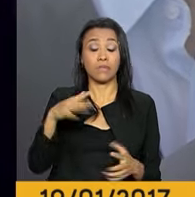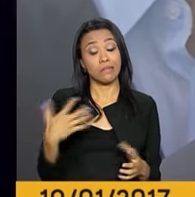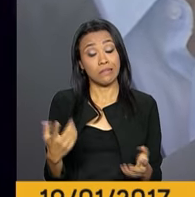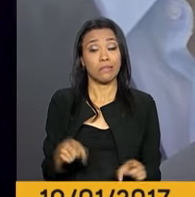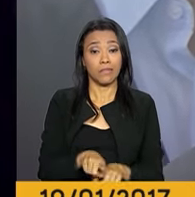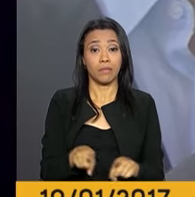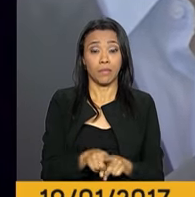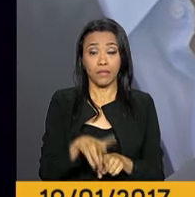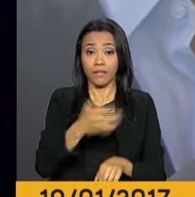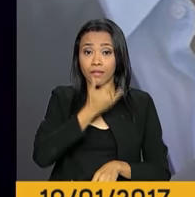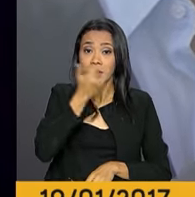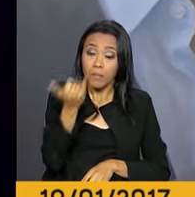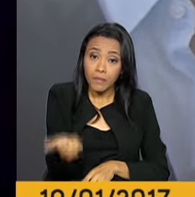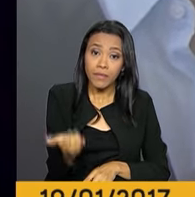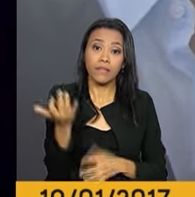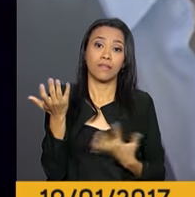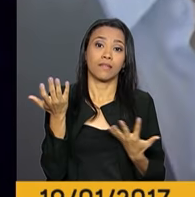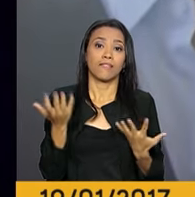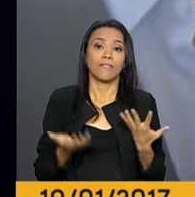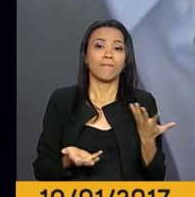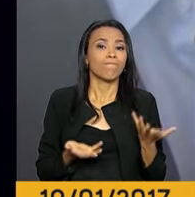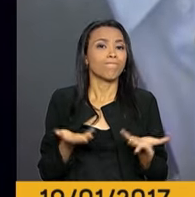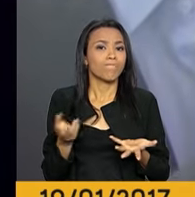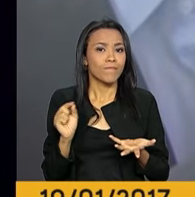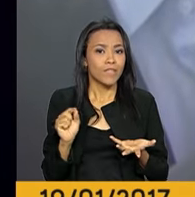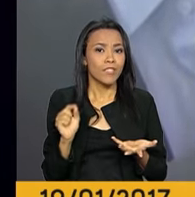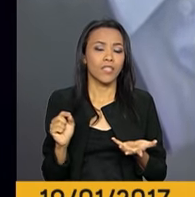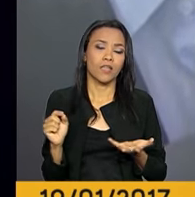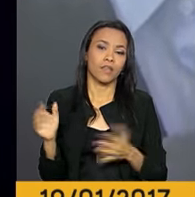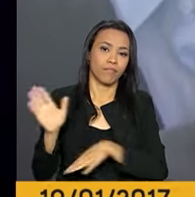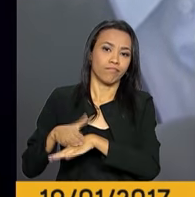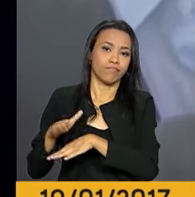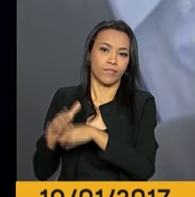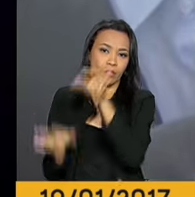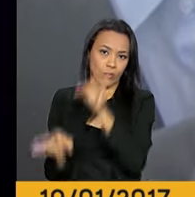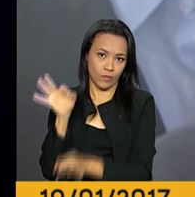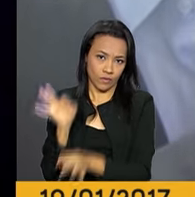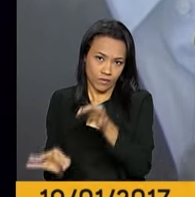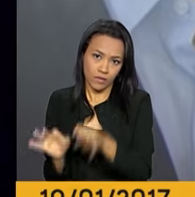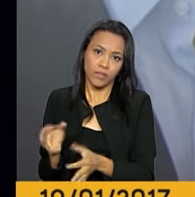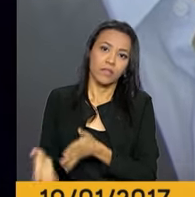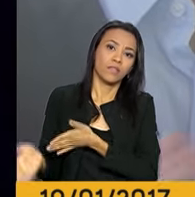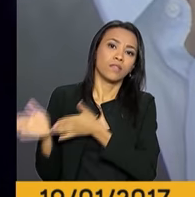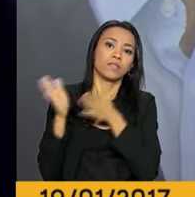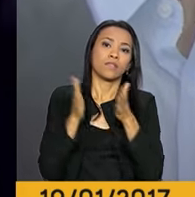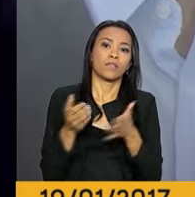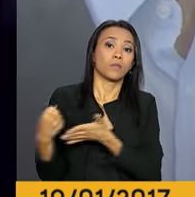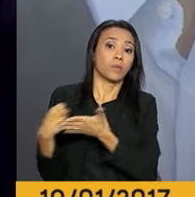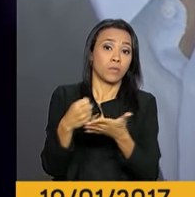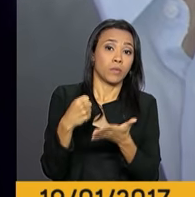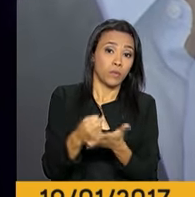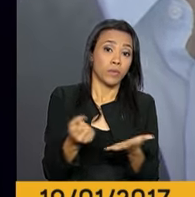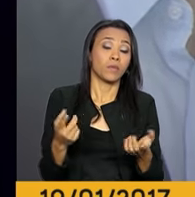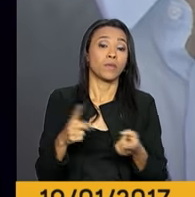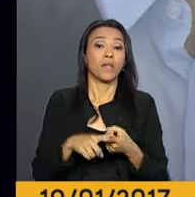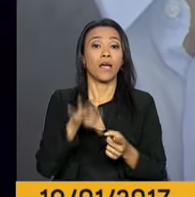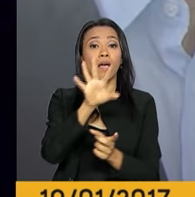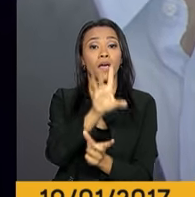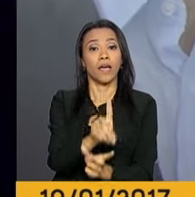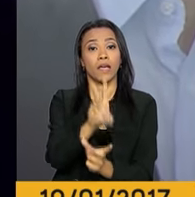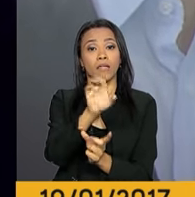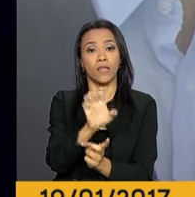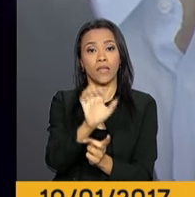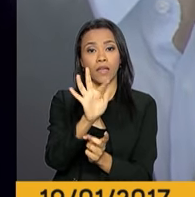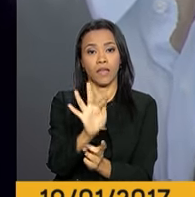depende da atividade, de igual maneira, do judiciário, da assistência judiciária, da defensoria pública, que vai